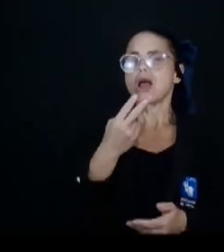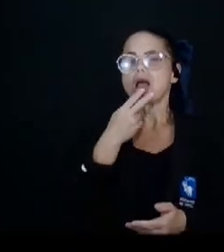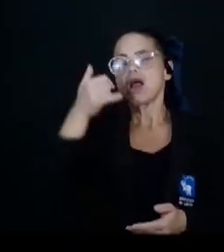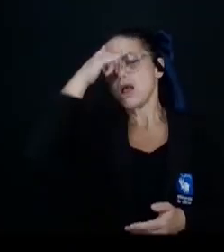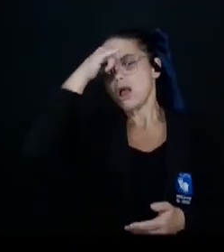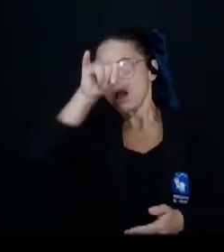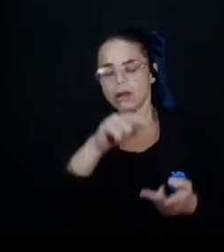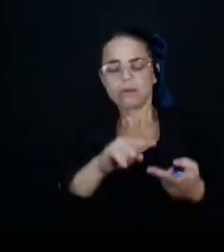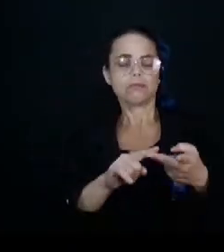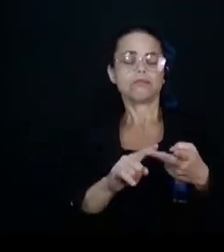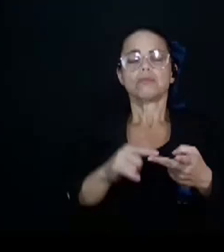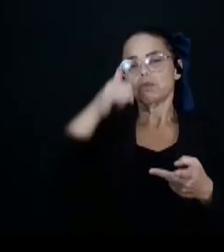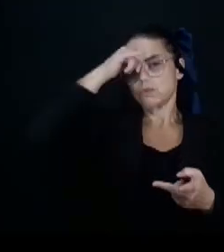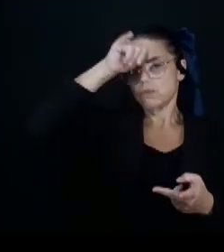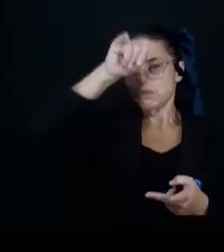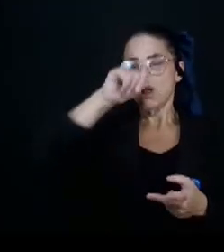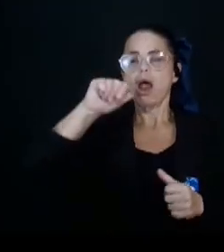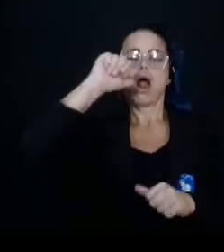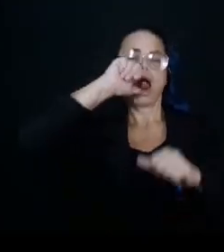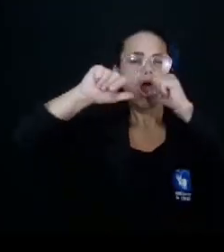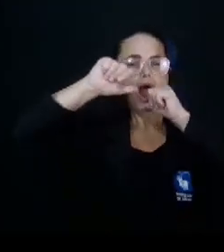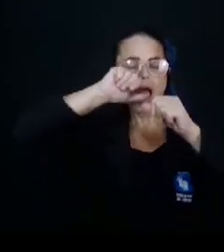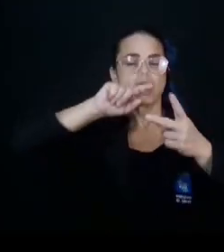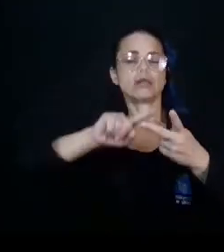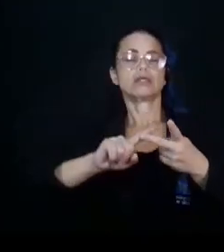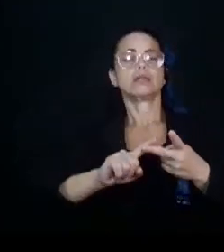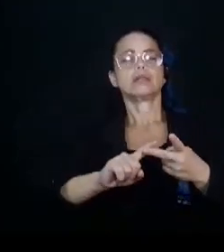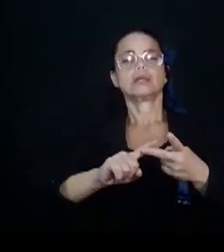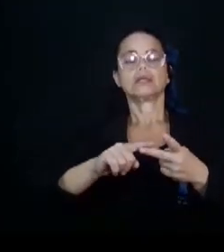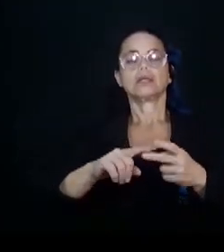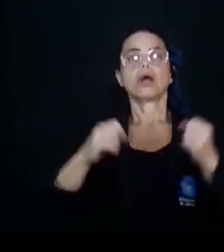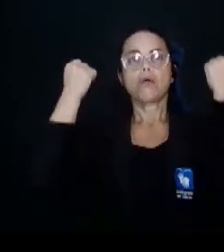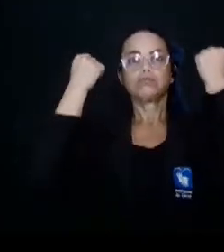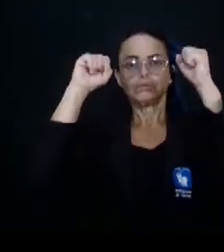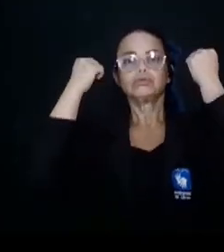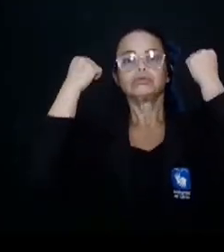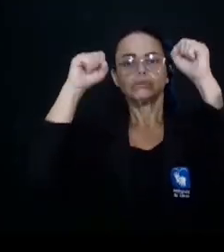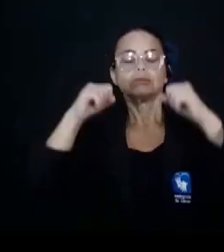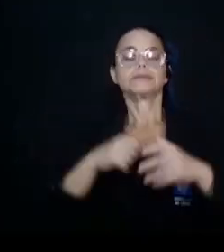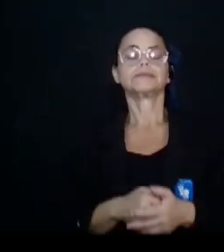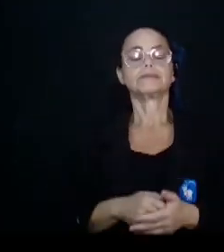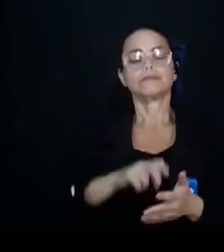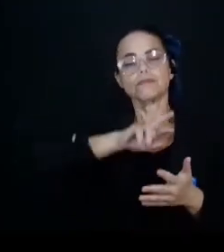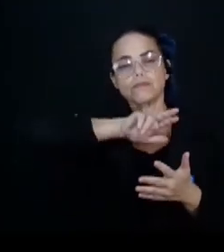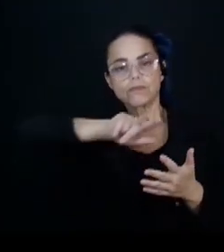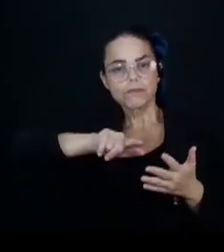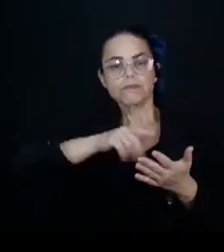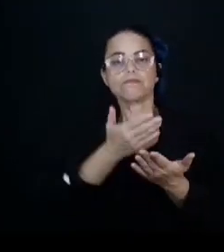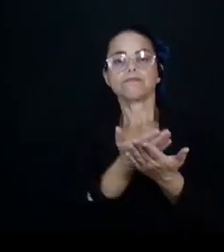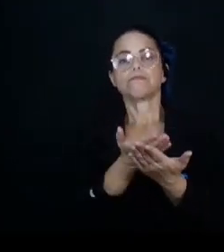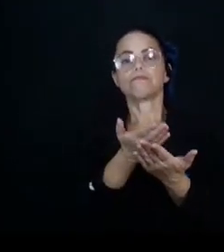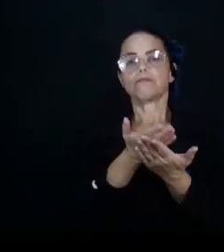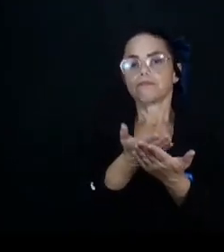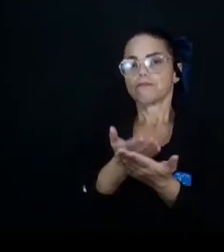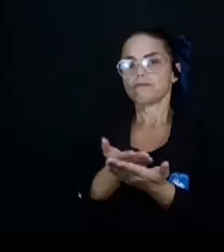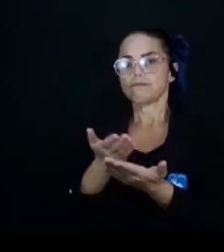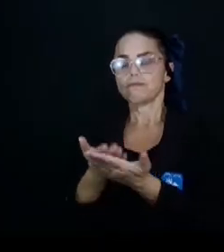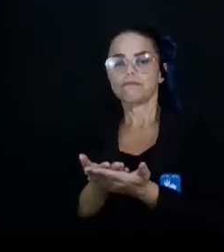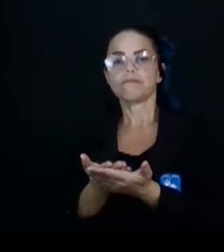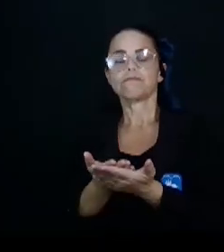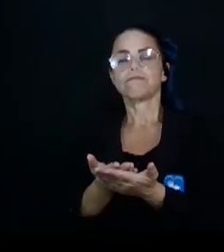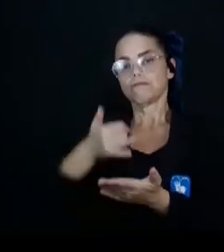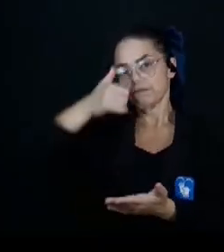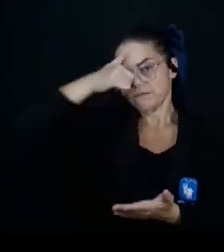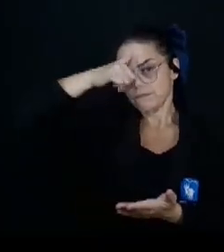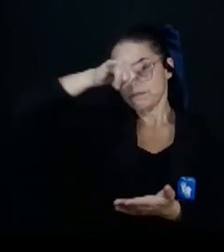bebida alcoólica, praticar atividade física. A gente tem hoje vários estudos que mostram a prevenção de vários cânceres